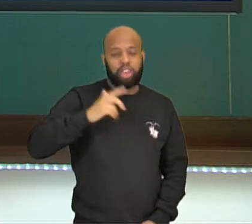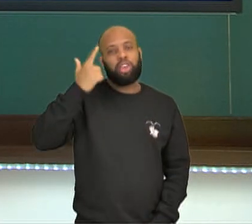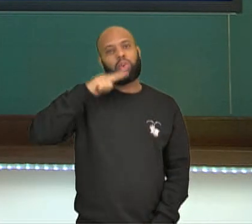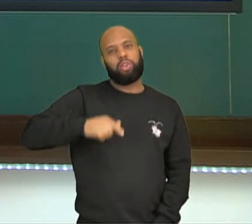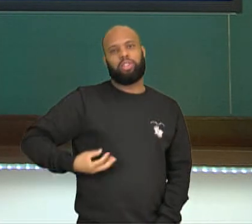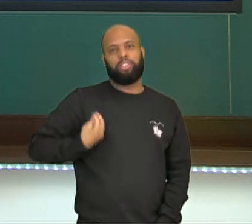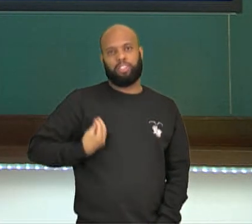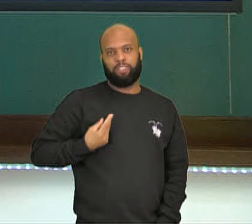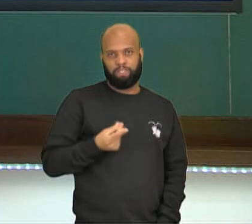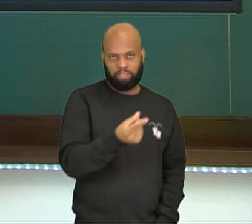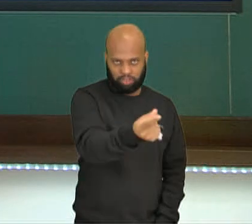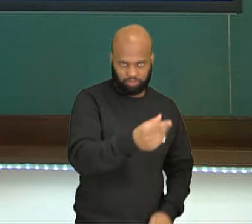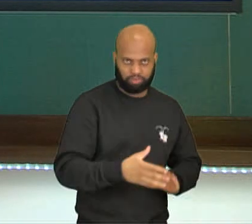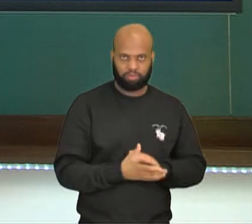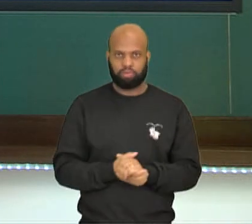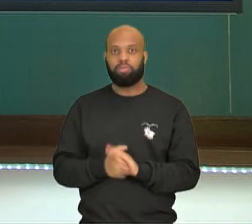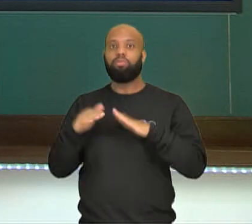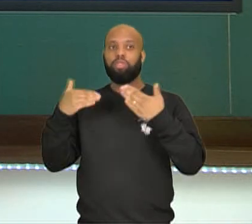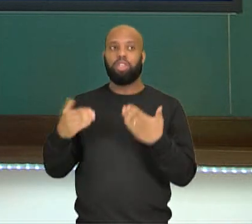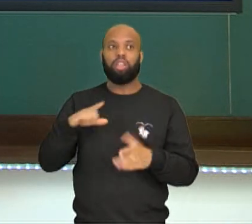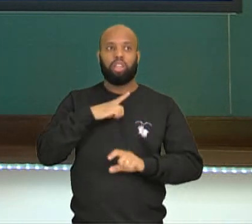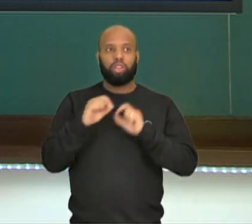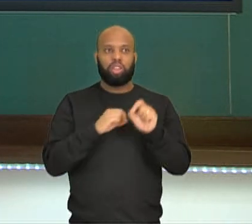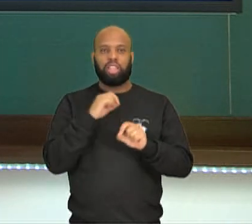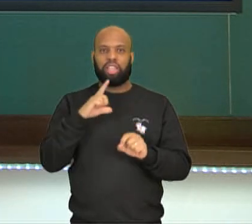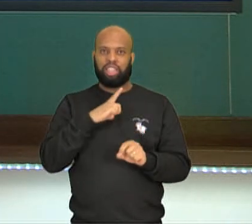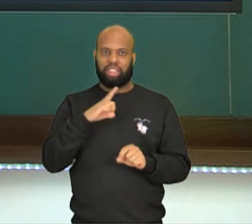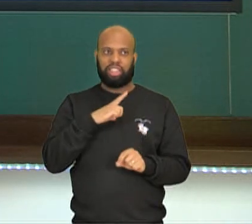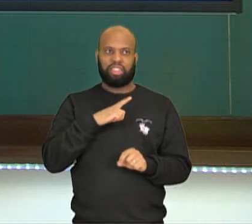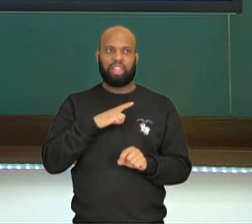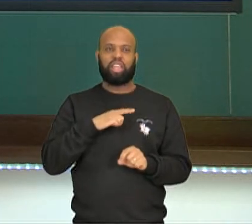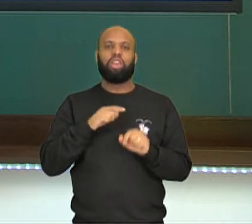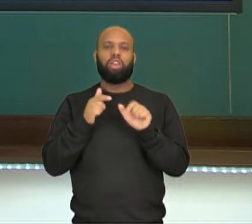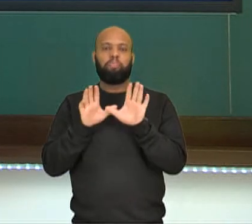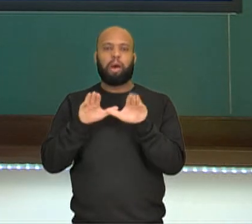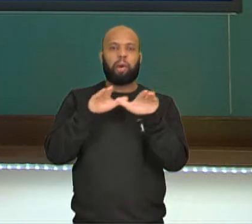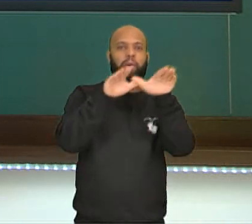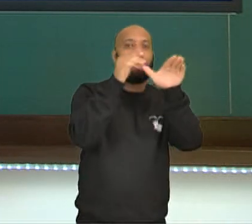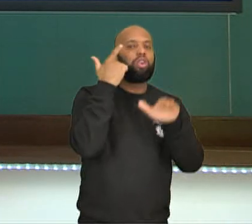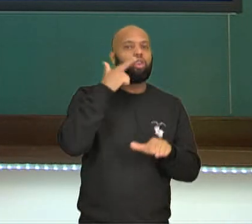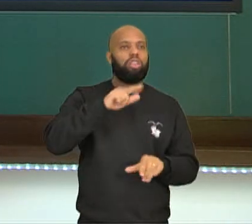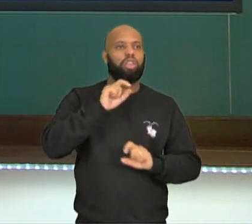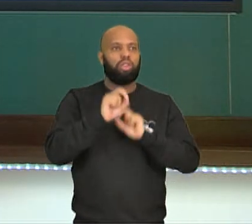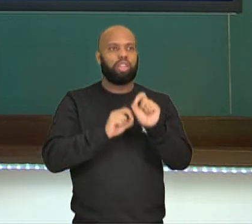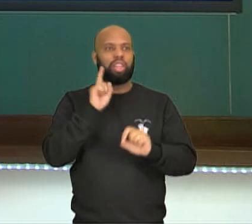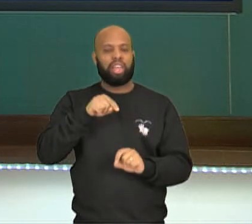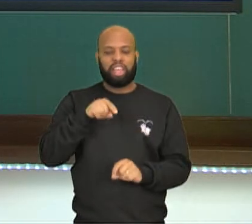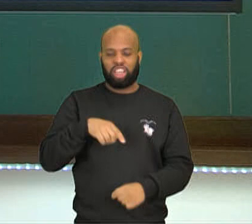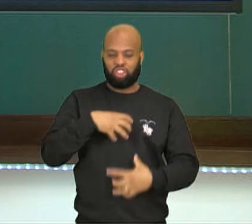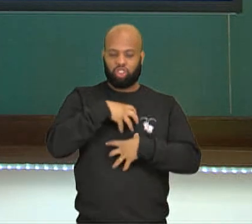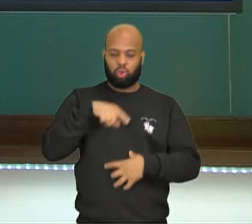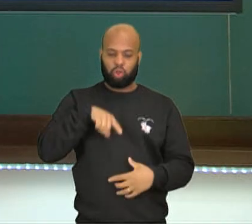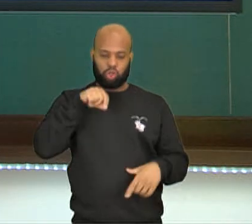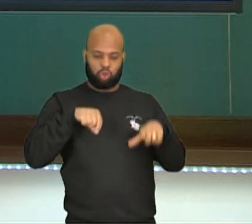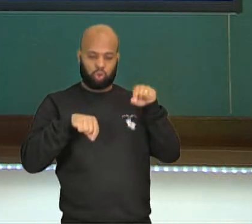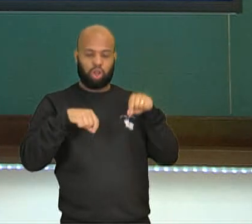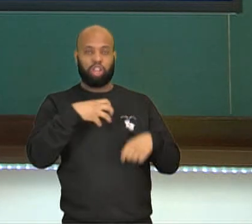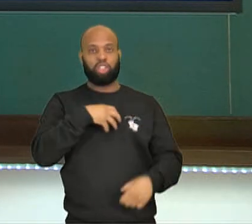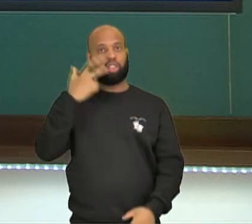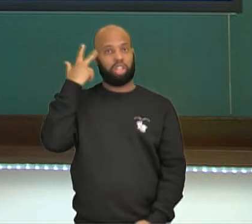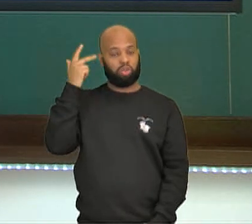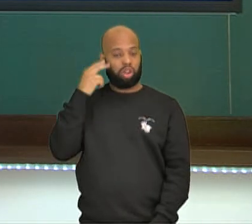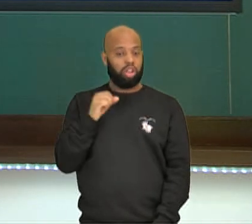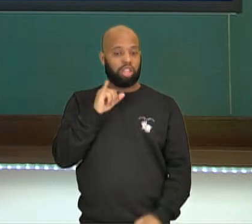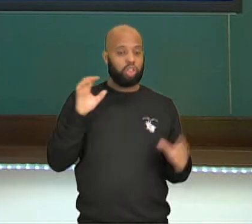vai escurecer-se e as mariposas escuras vão predominar por um processo que ele vai chamar de seleção natural. As que são escuras